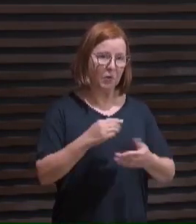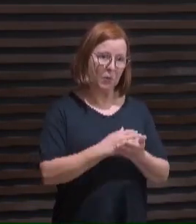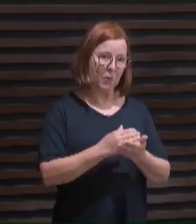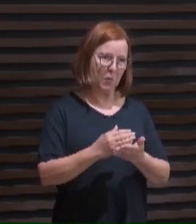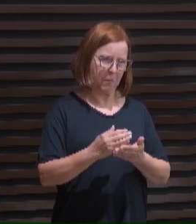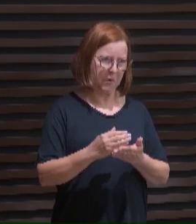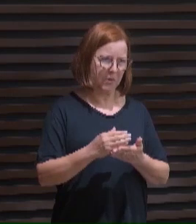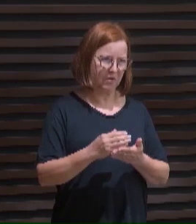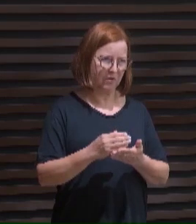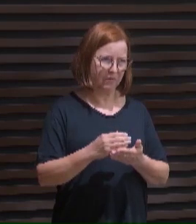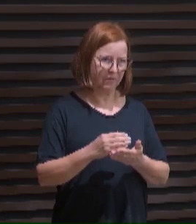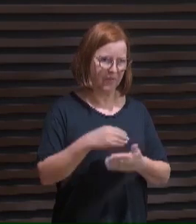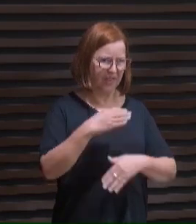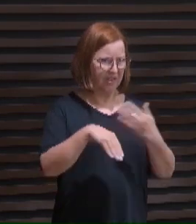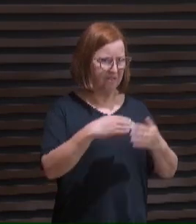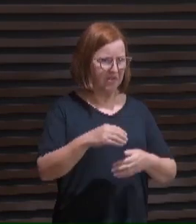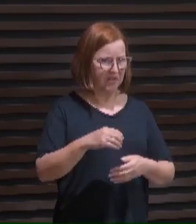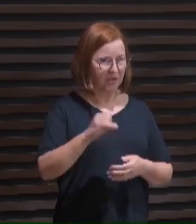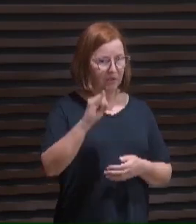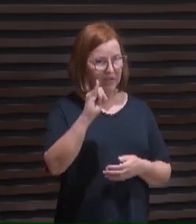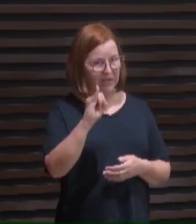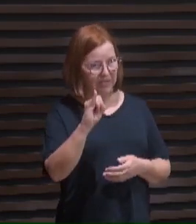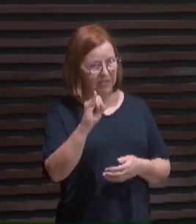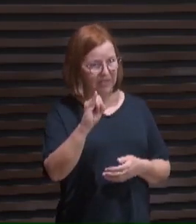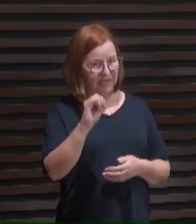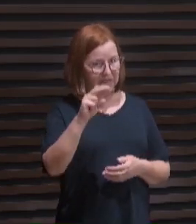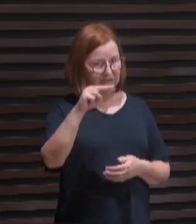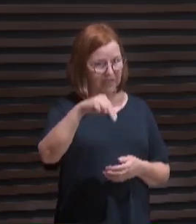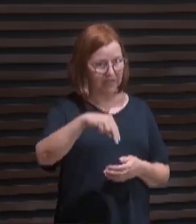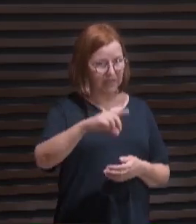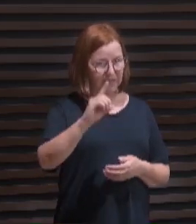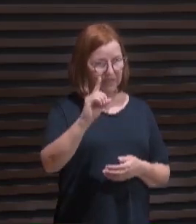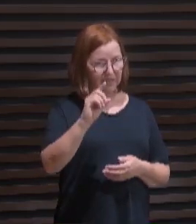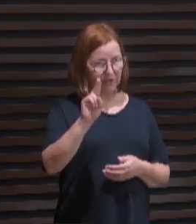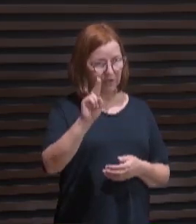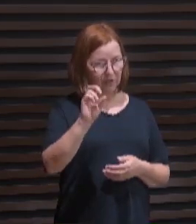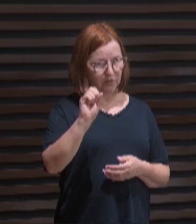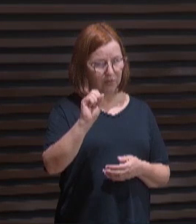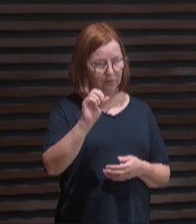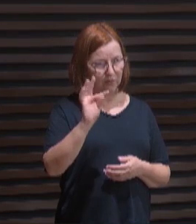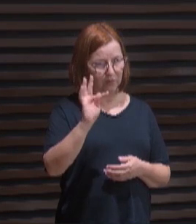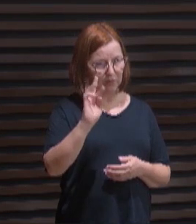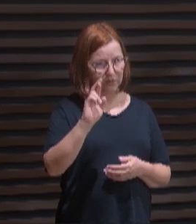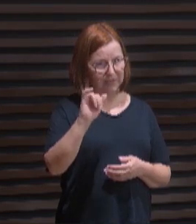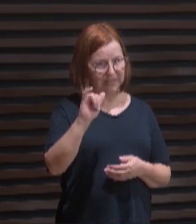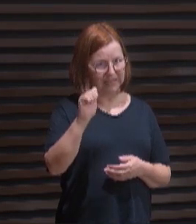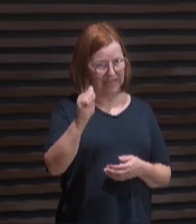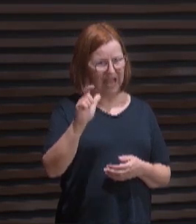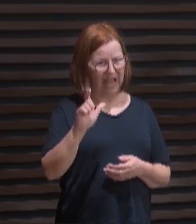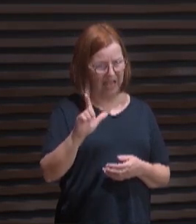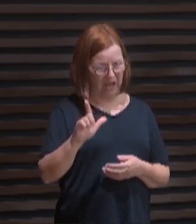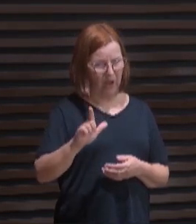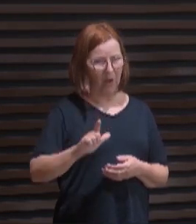Industrial, vieram os tratores, aí veio mais comida, aí veio